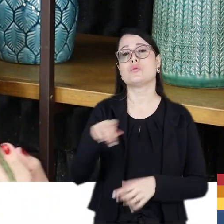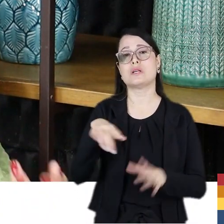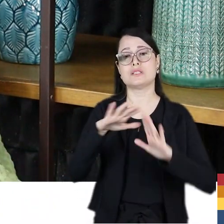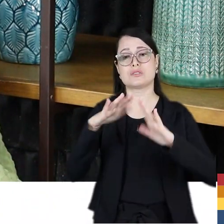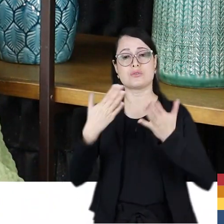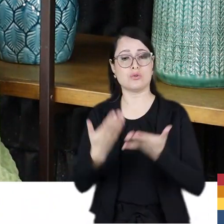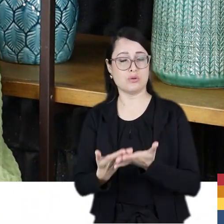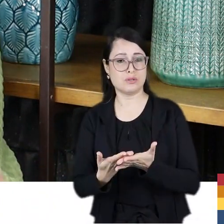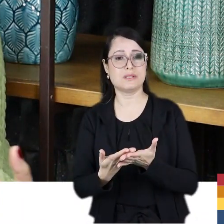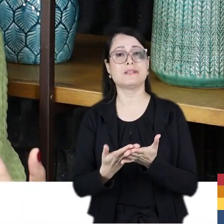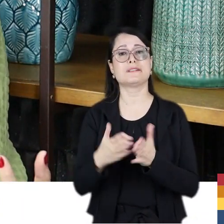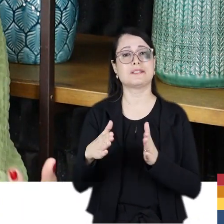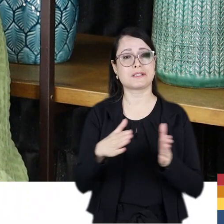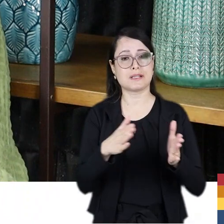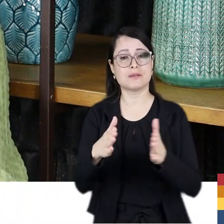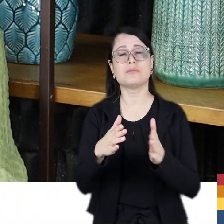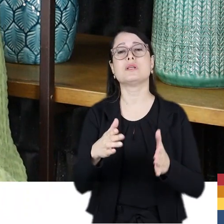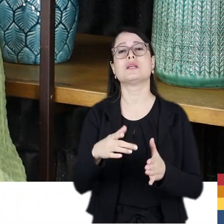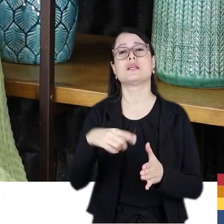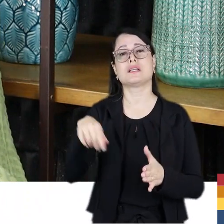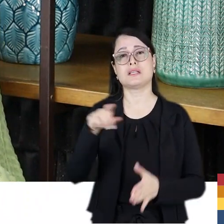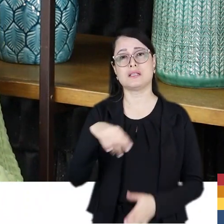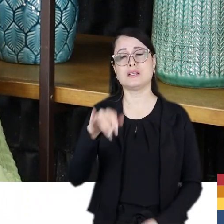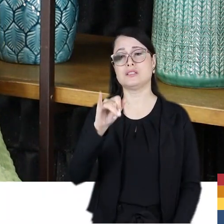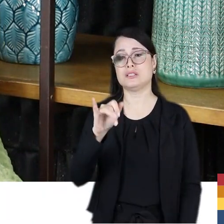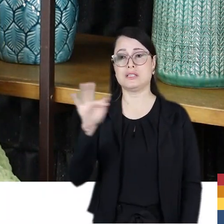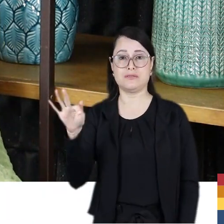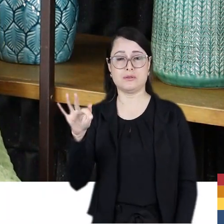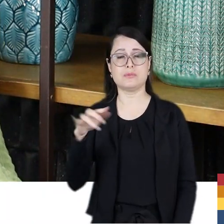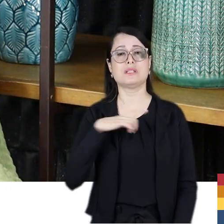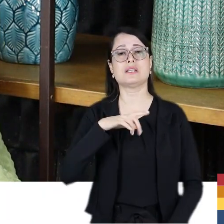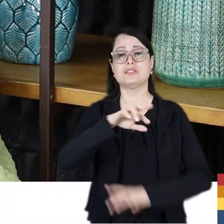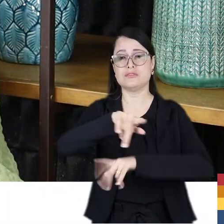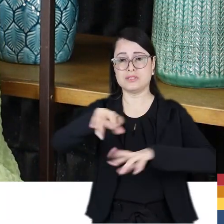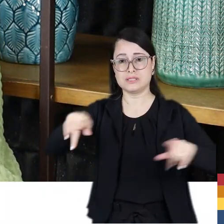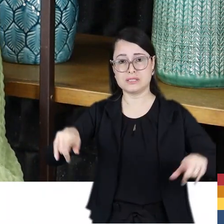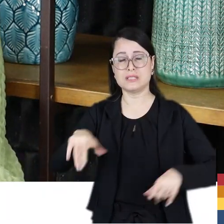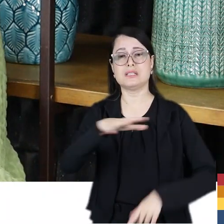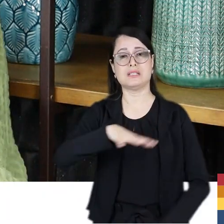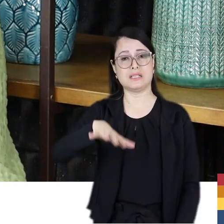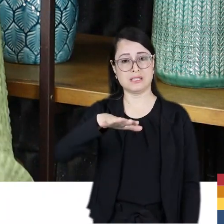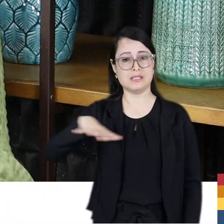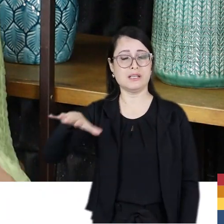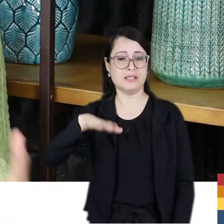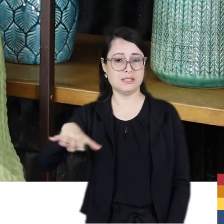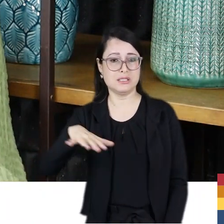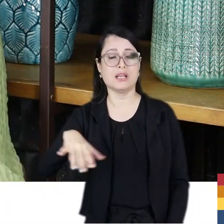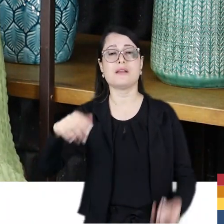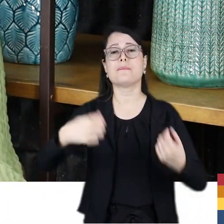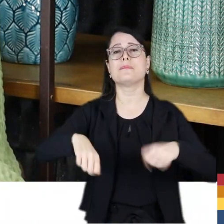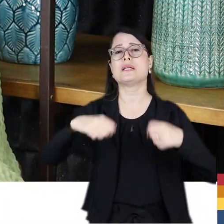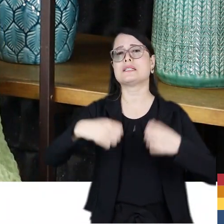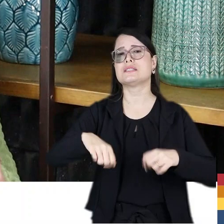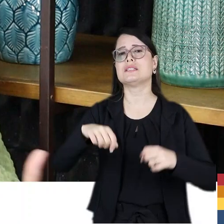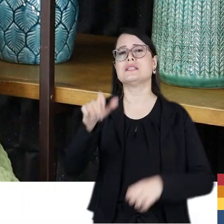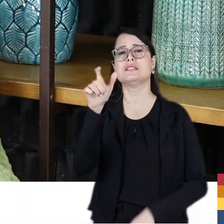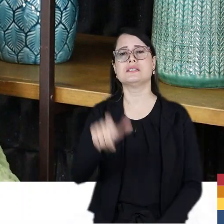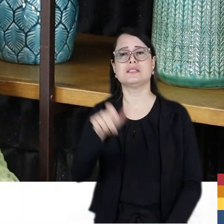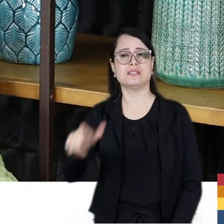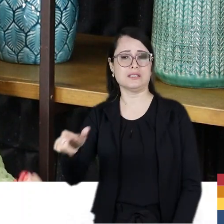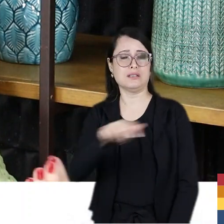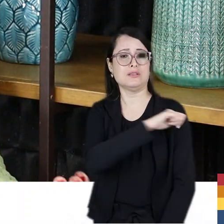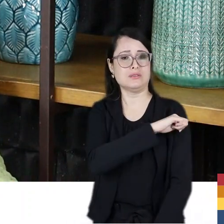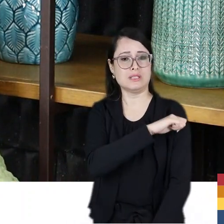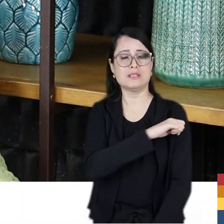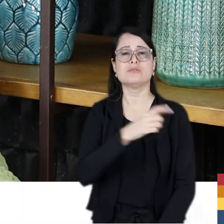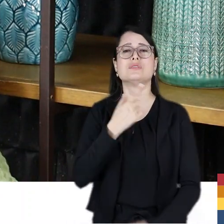da rede, as necessidades dos nossos estudantes e os próprios anseios, né? Da comunidade acadêmica e